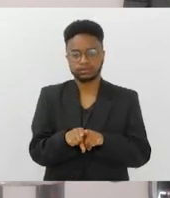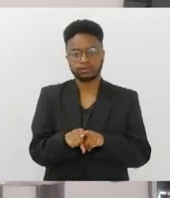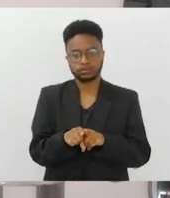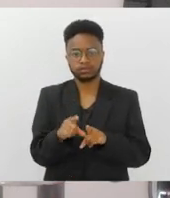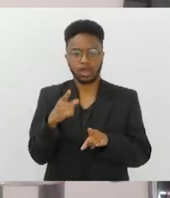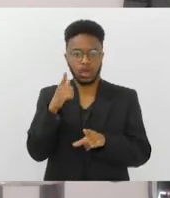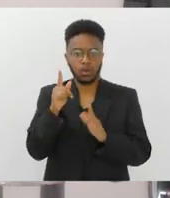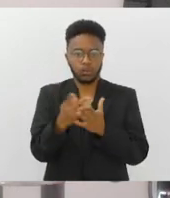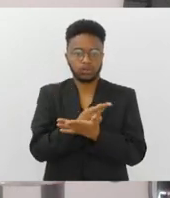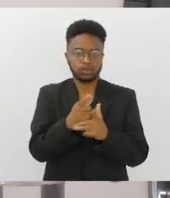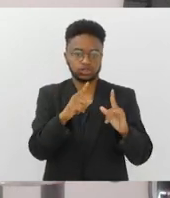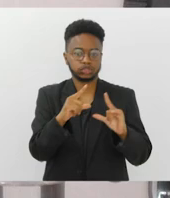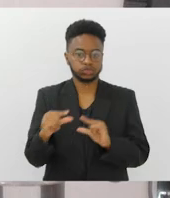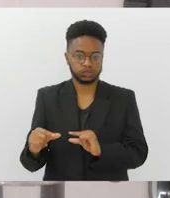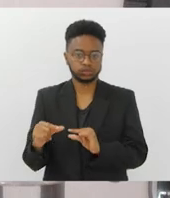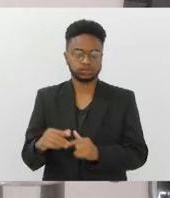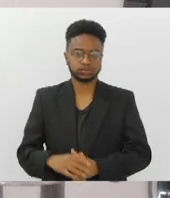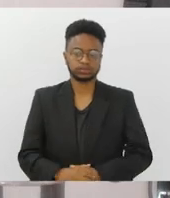diminuição de leite